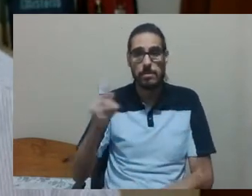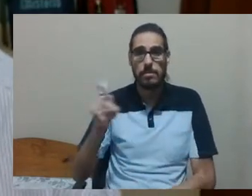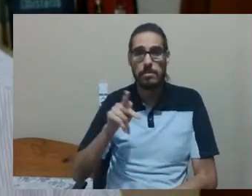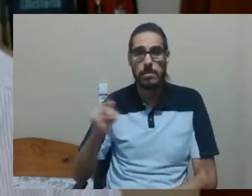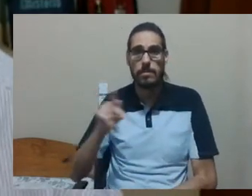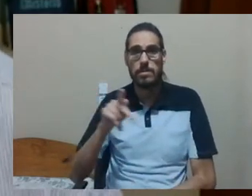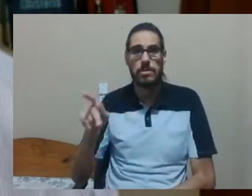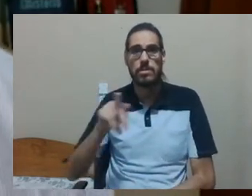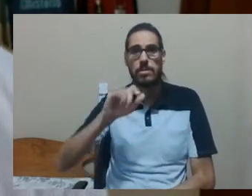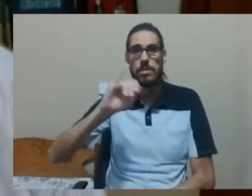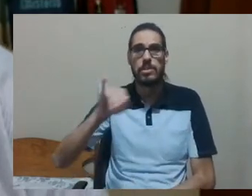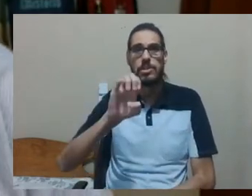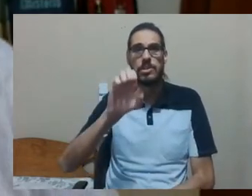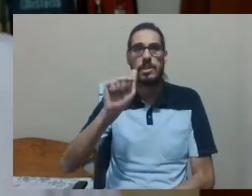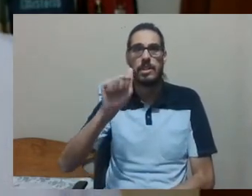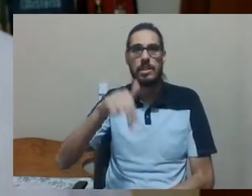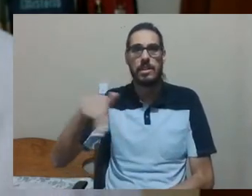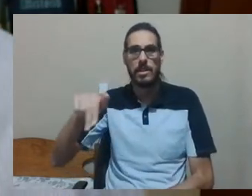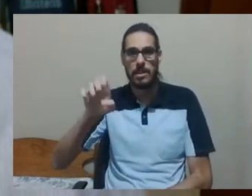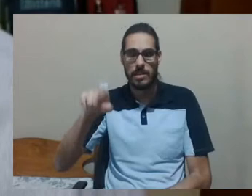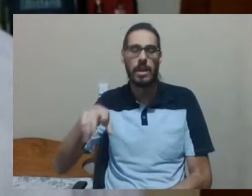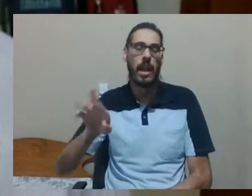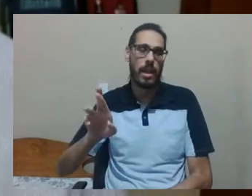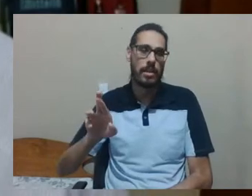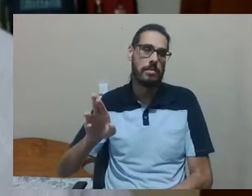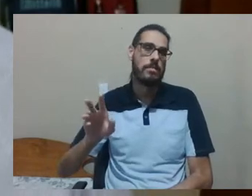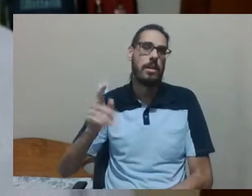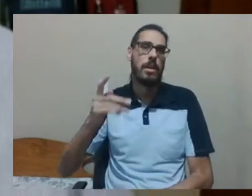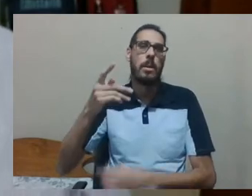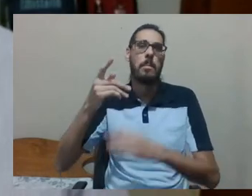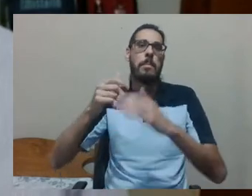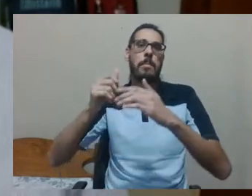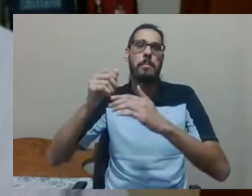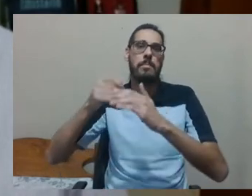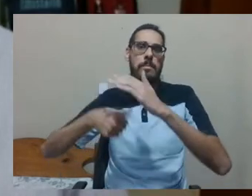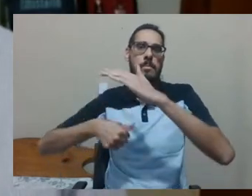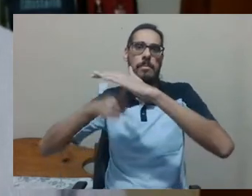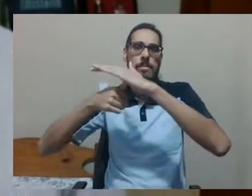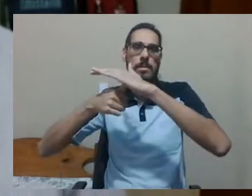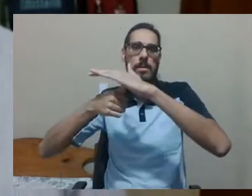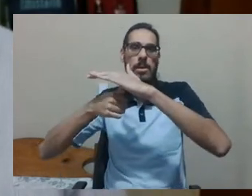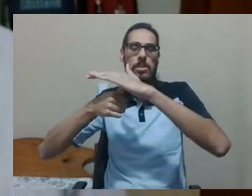candidata à Pró-Reitoria de Gestão de Pessoas, para falar as nossas propostas.